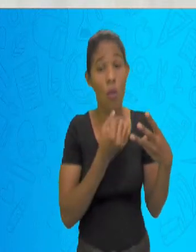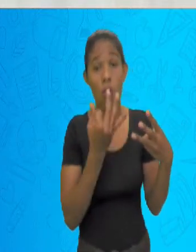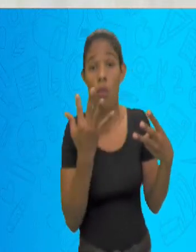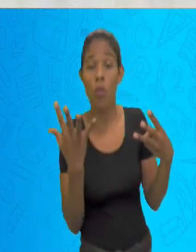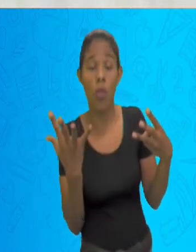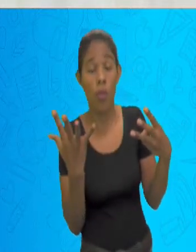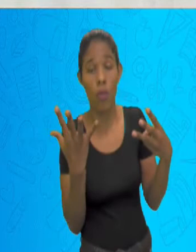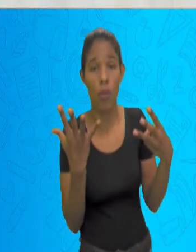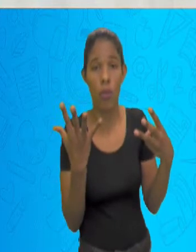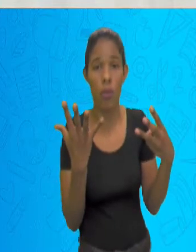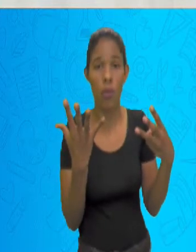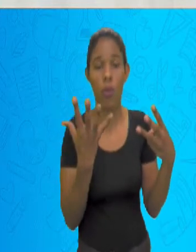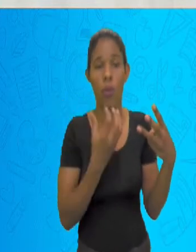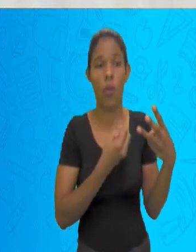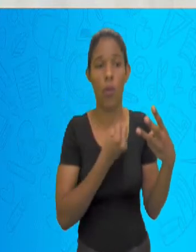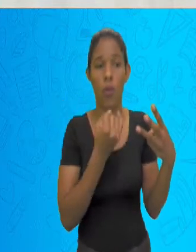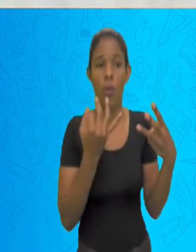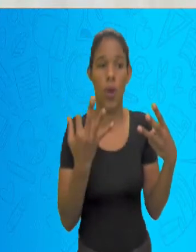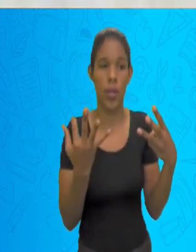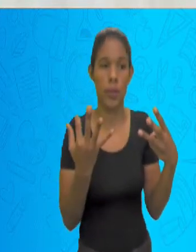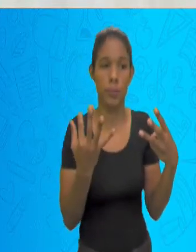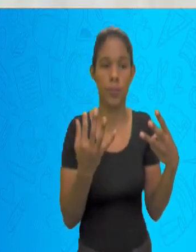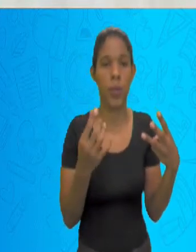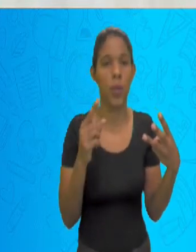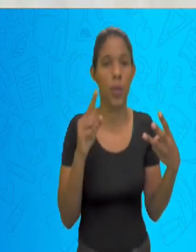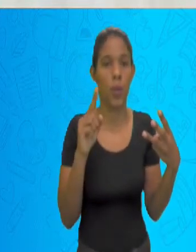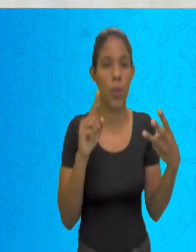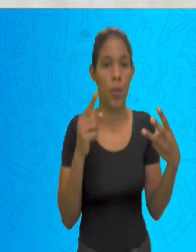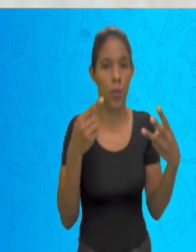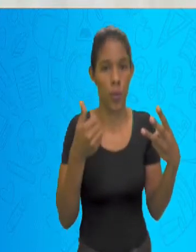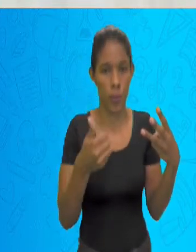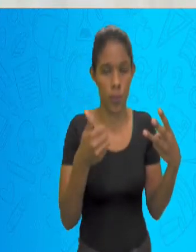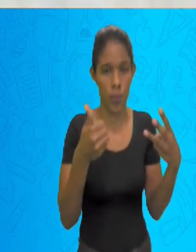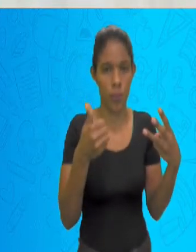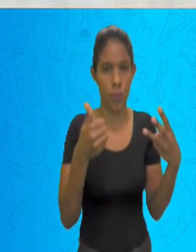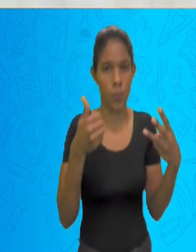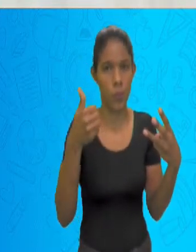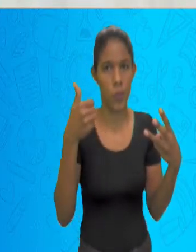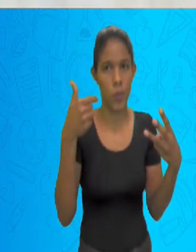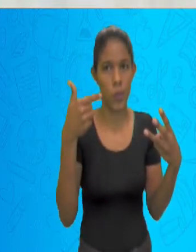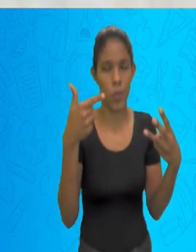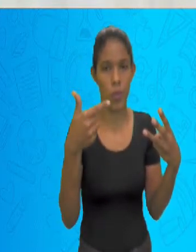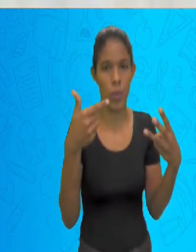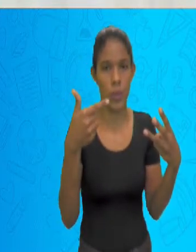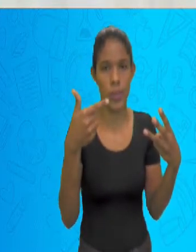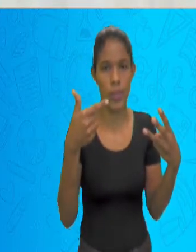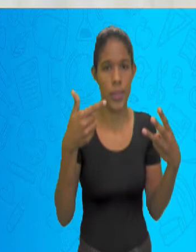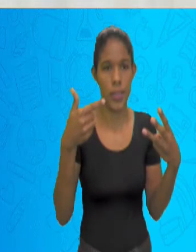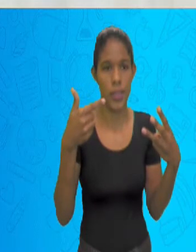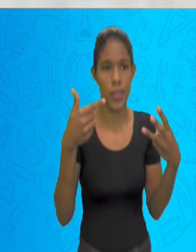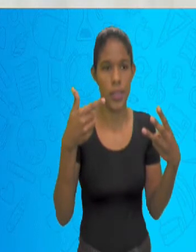comigo? Então, onde elas se encontram, onde as arestas se encontram, ó. 1, 2,